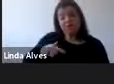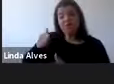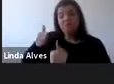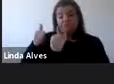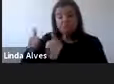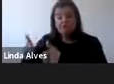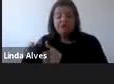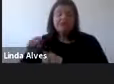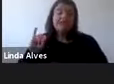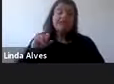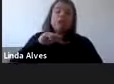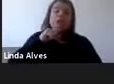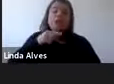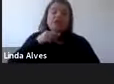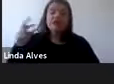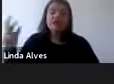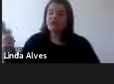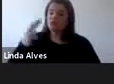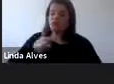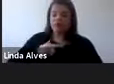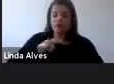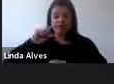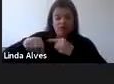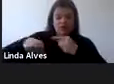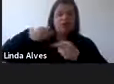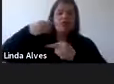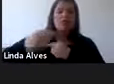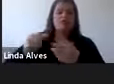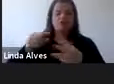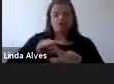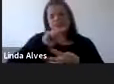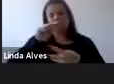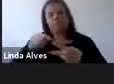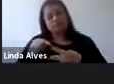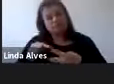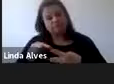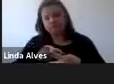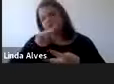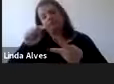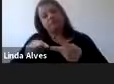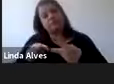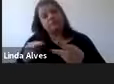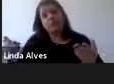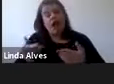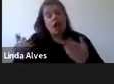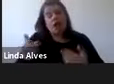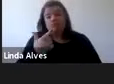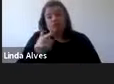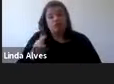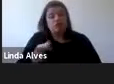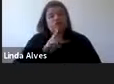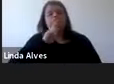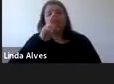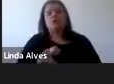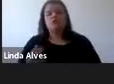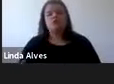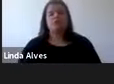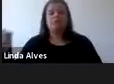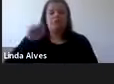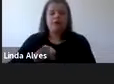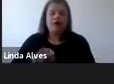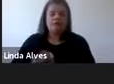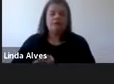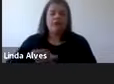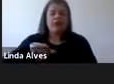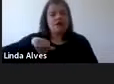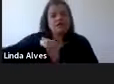ela responde. Se ela responder, depois a gente passa para um outro ponto. Às vezes ela não consegue responder, não temos resposta agora, dá um break, ele sai, ficam reunidos